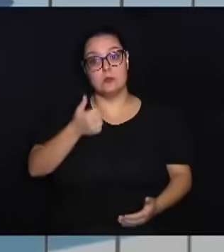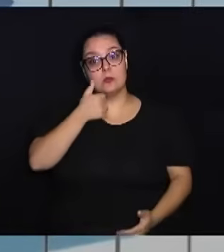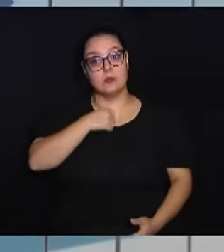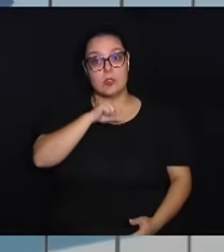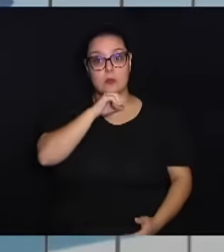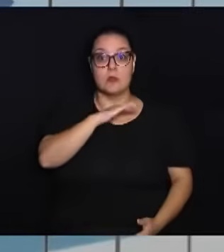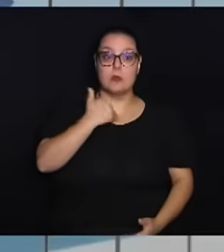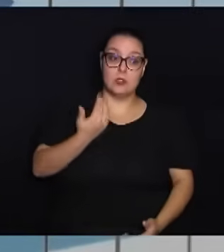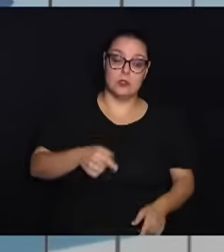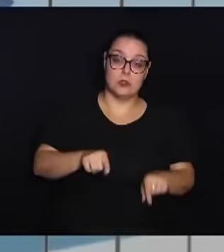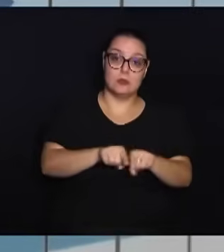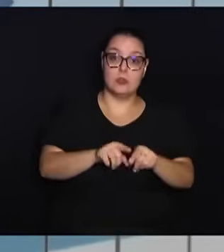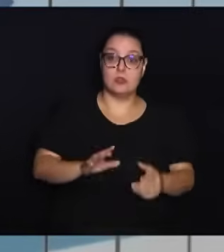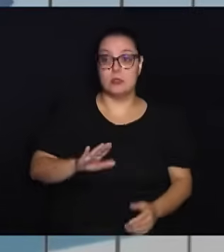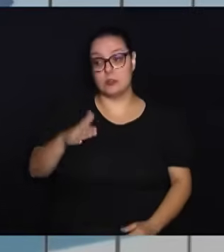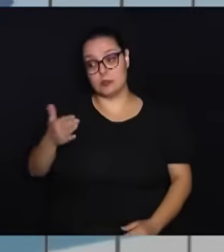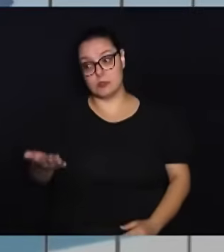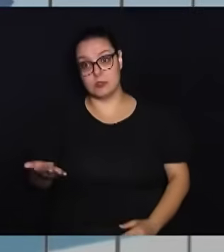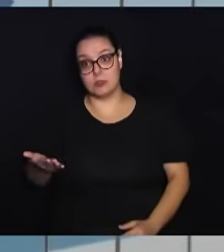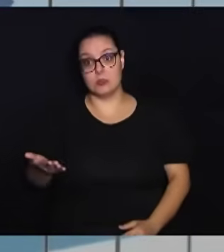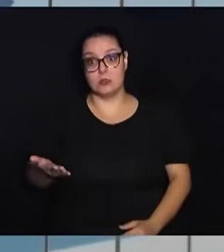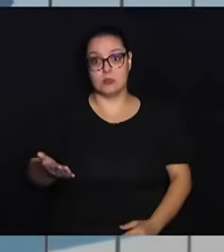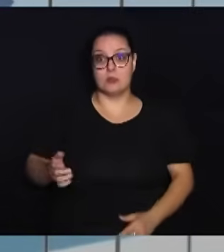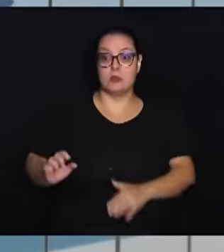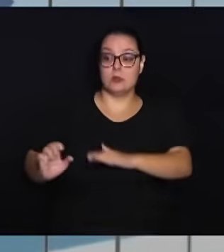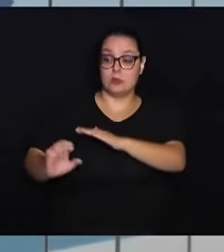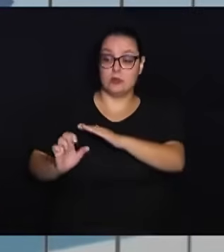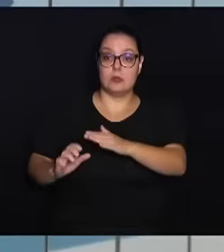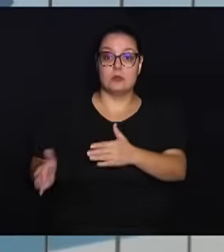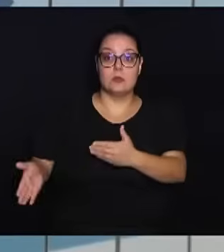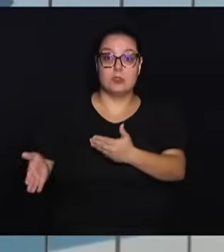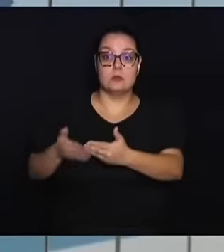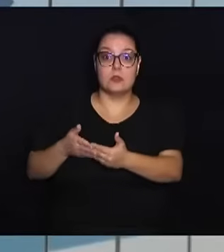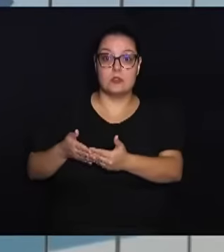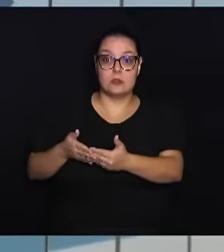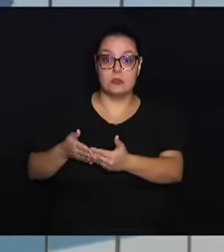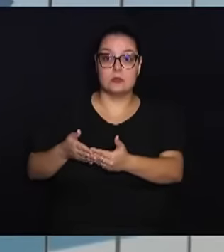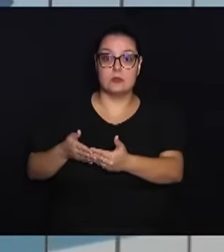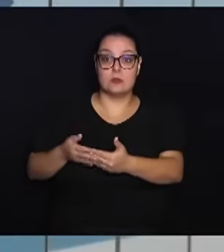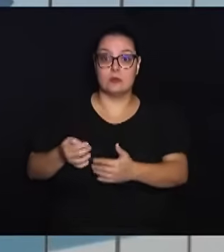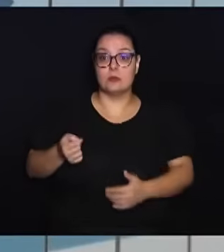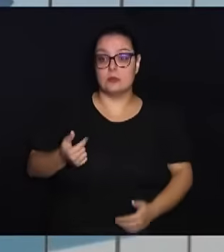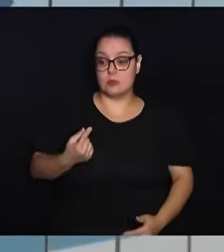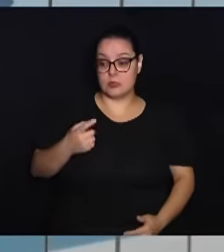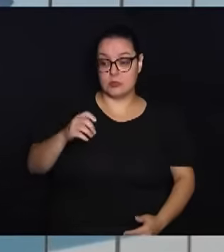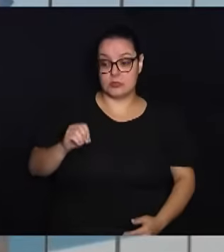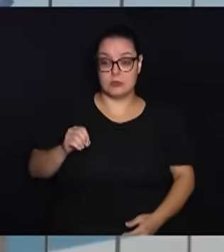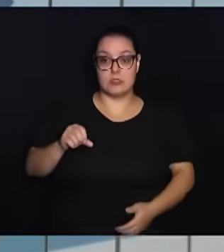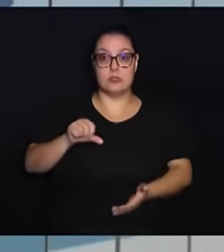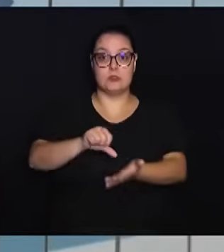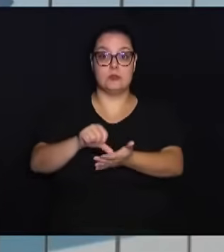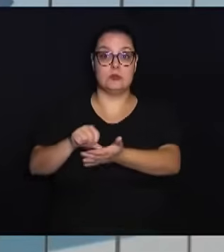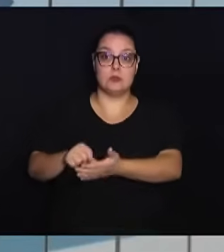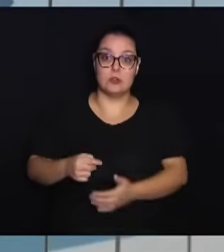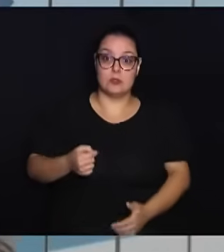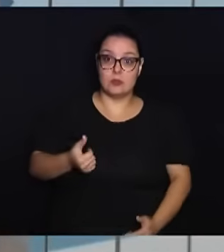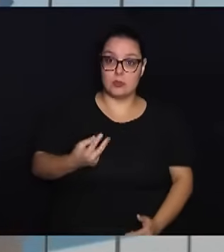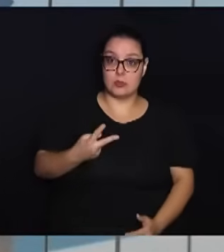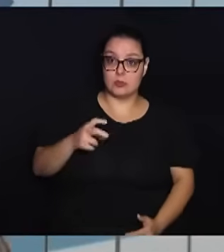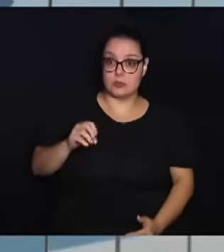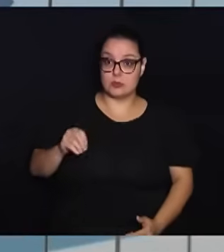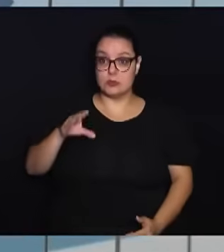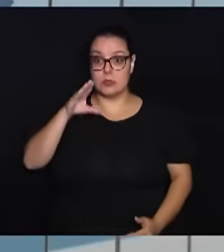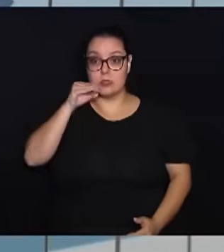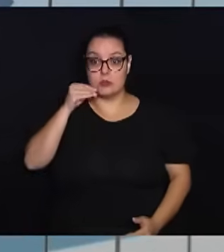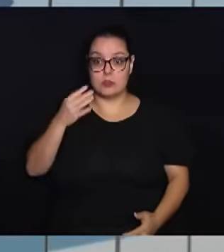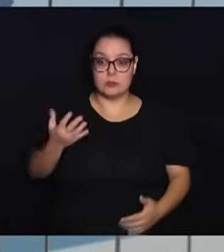mãe. Em contrapartida, eu estava com a empresa ali fechada, com as 10 unidades, quase 200 funcionários. Então, eu